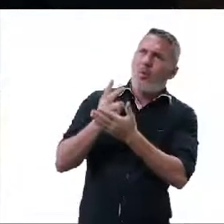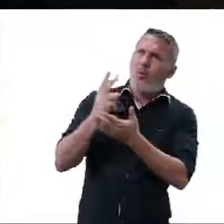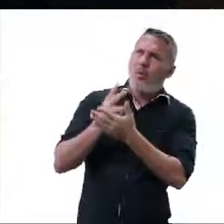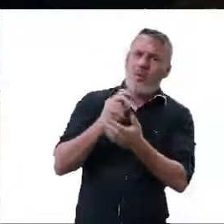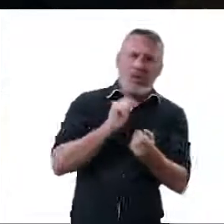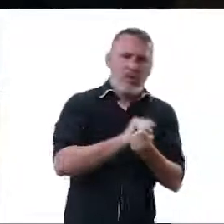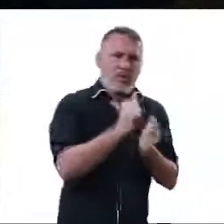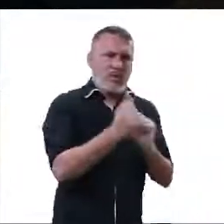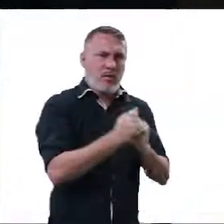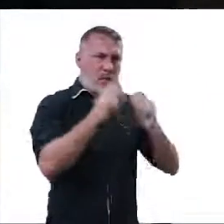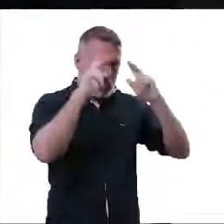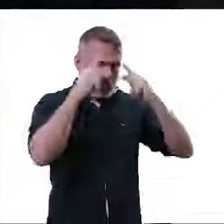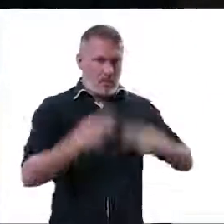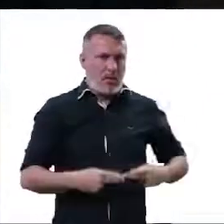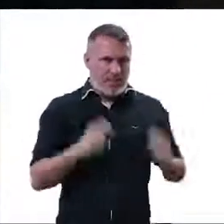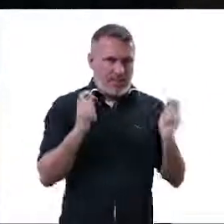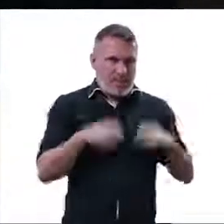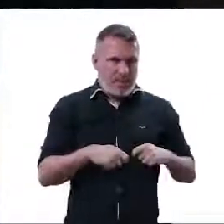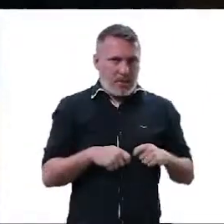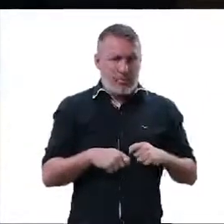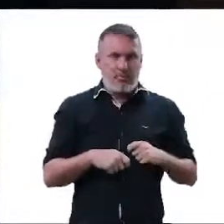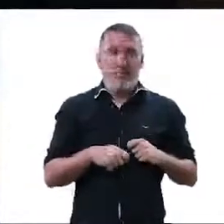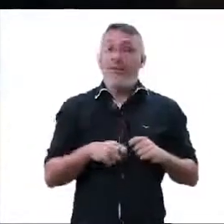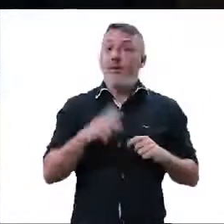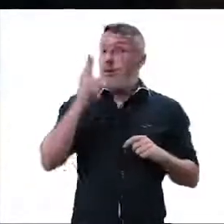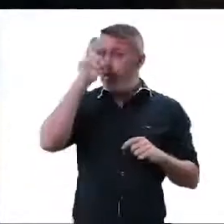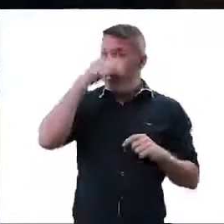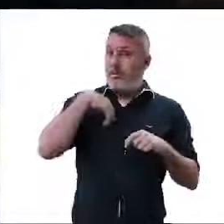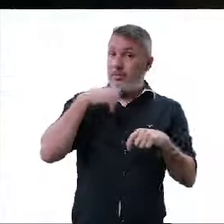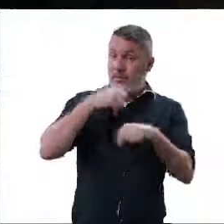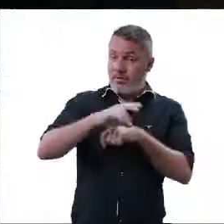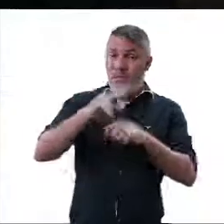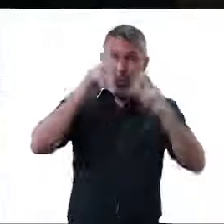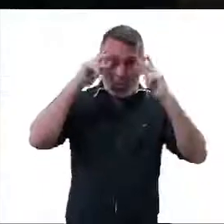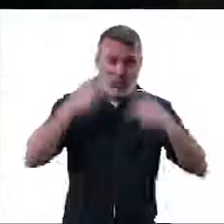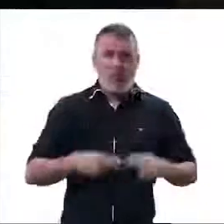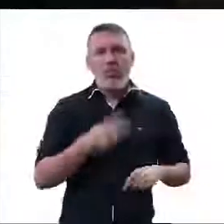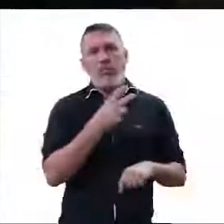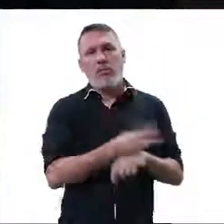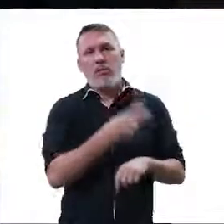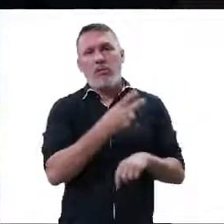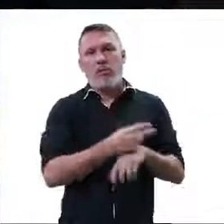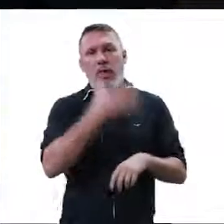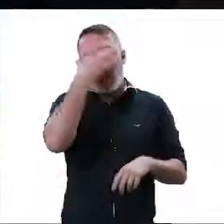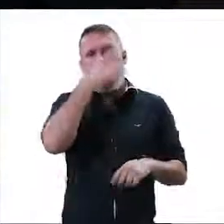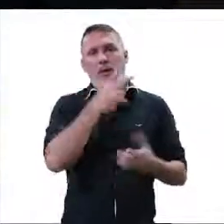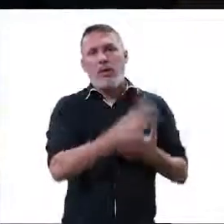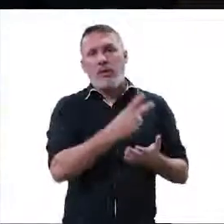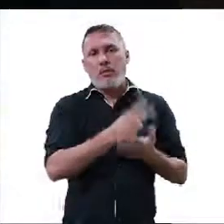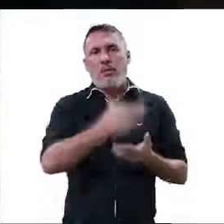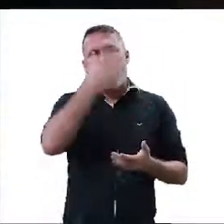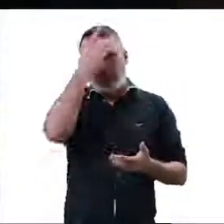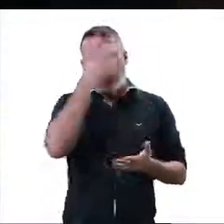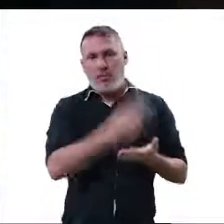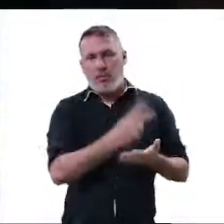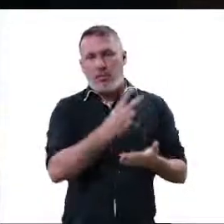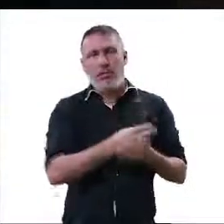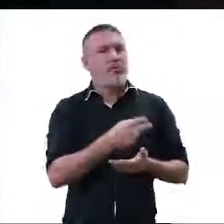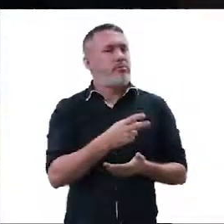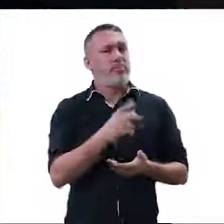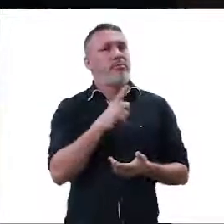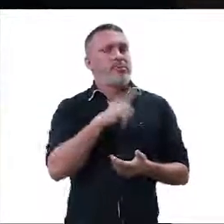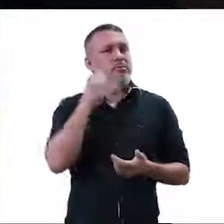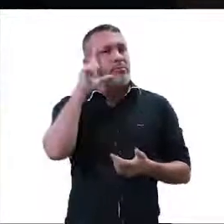humanos? Como já vimos, o ser humano é imprevisível. Então, sendo imprevisível, significa